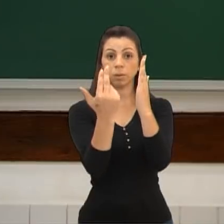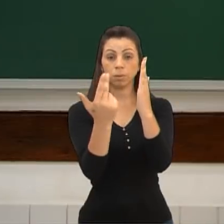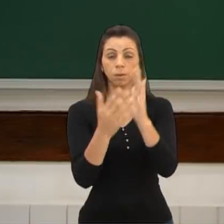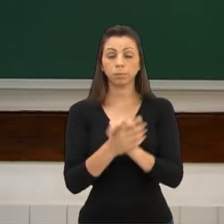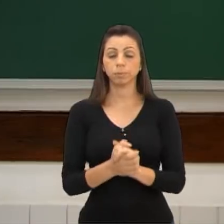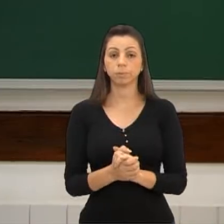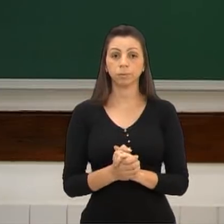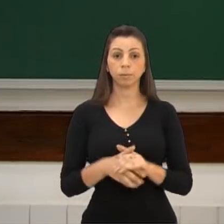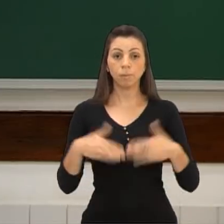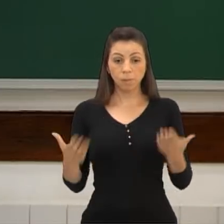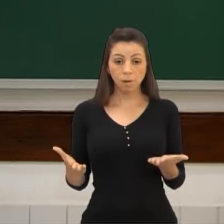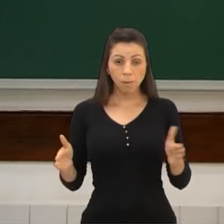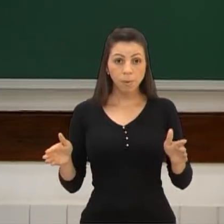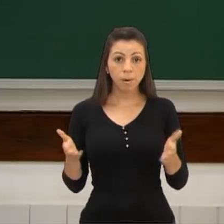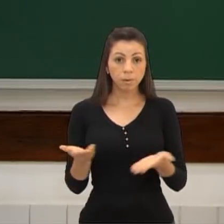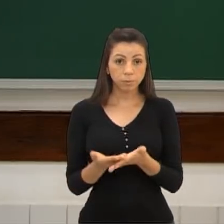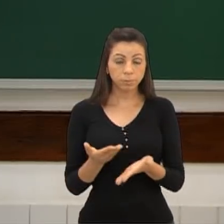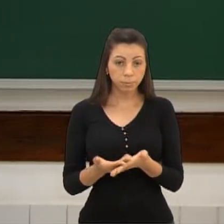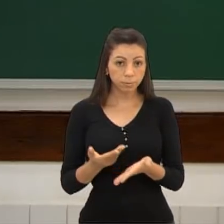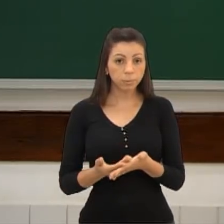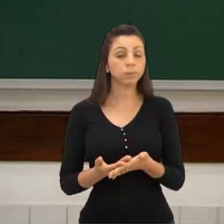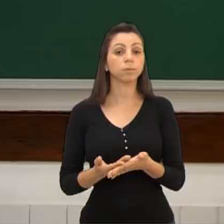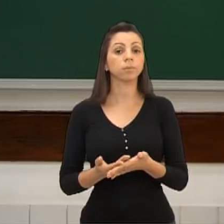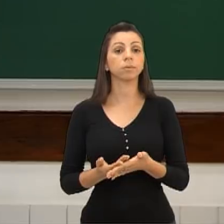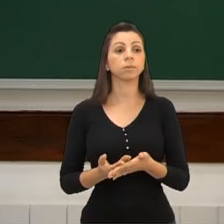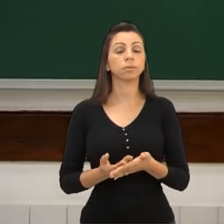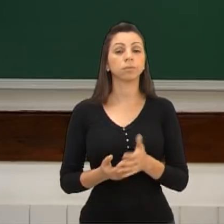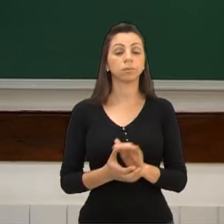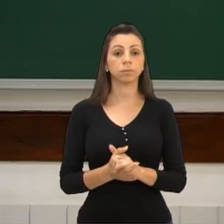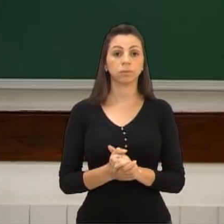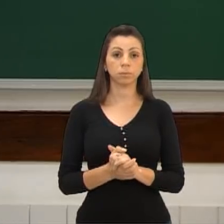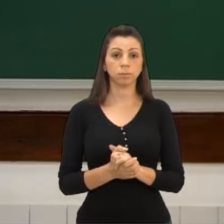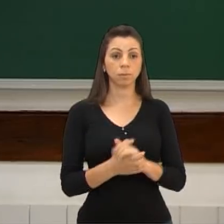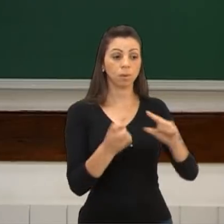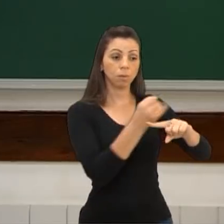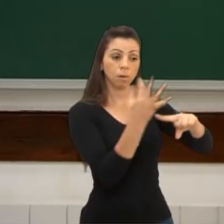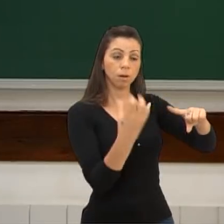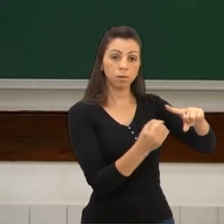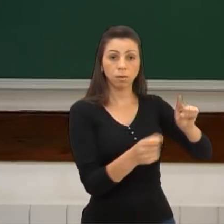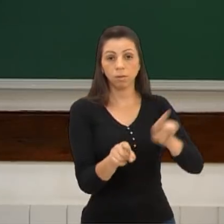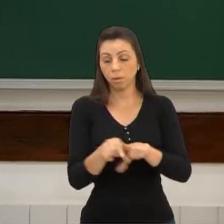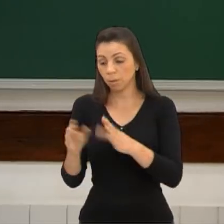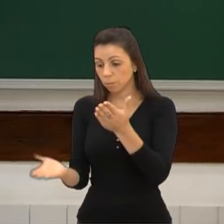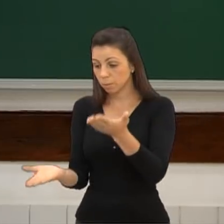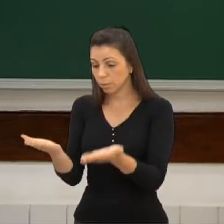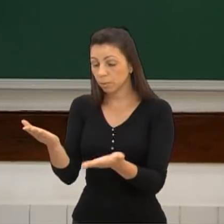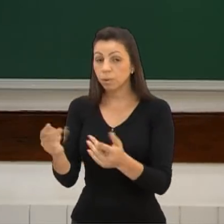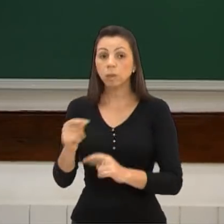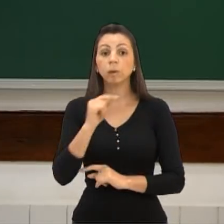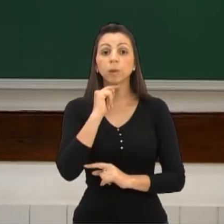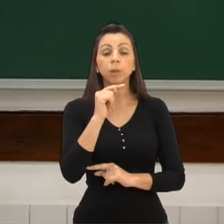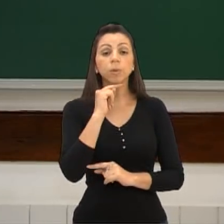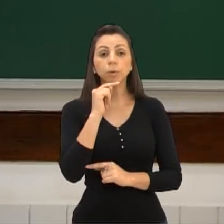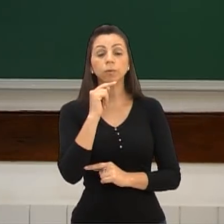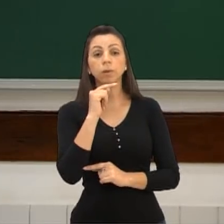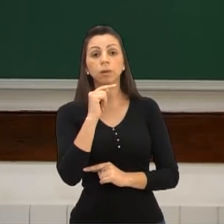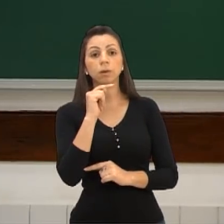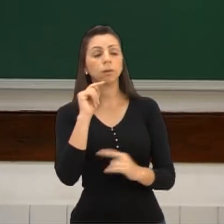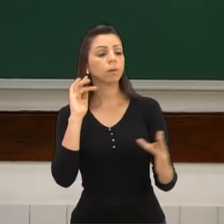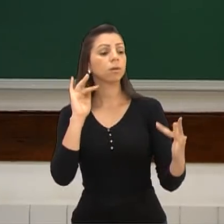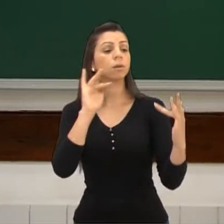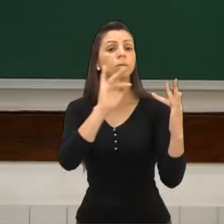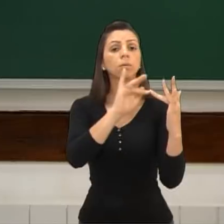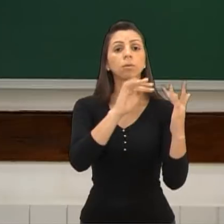Então, nessa aula que a gente trabalhou bastante aí com as razões e proporções, qualquer dúvida, entre em contato com o